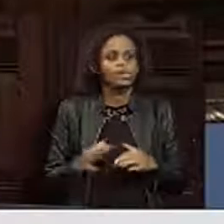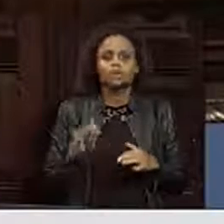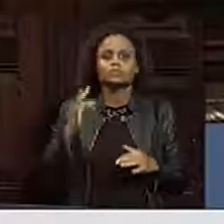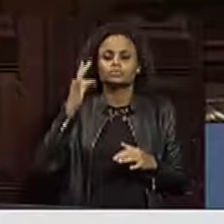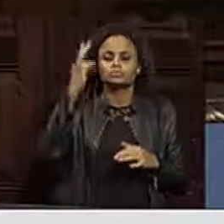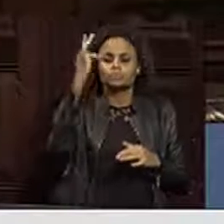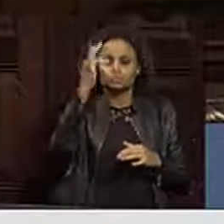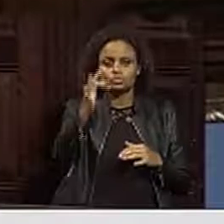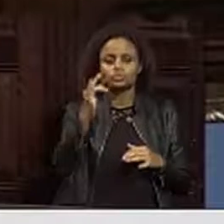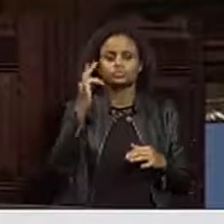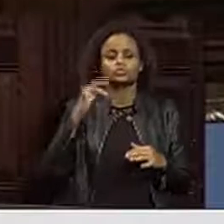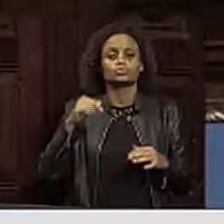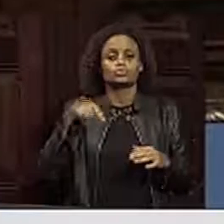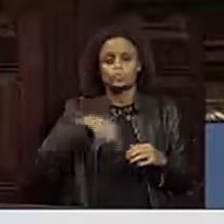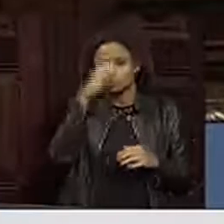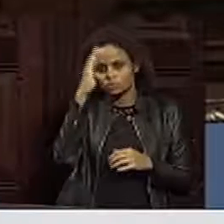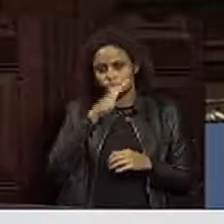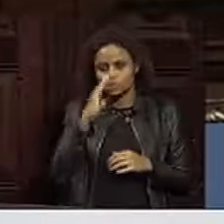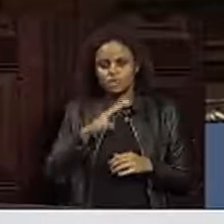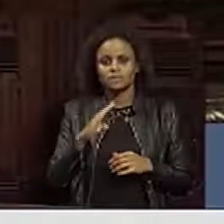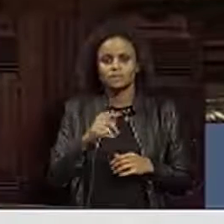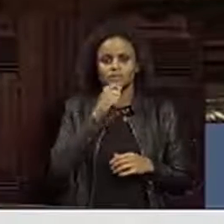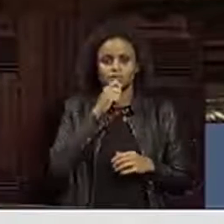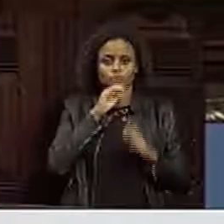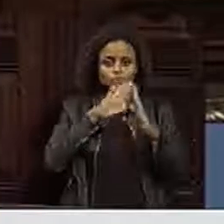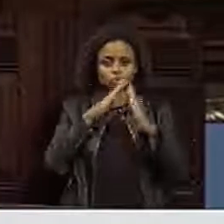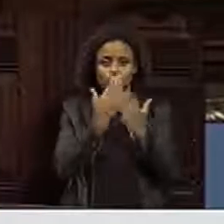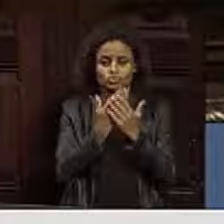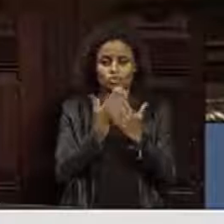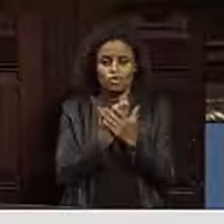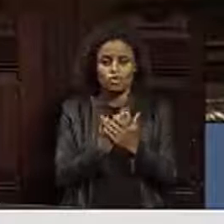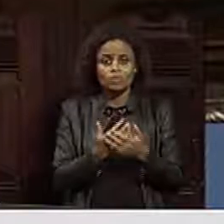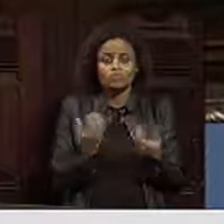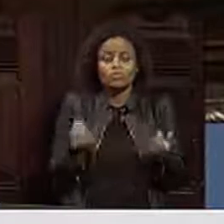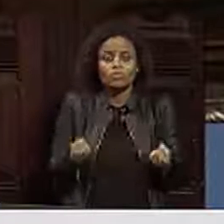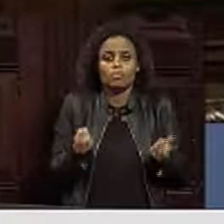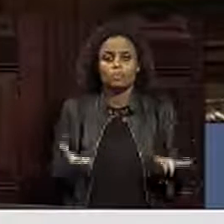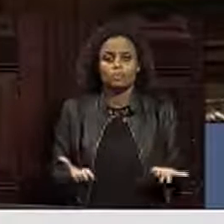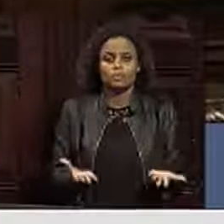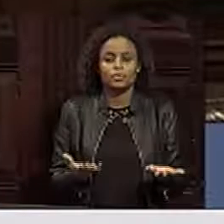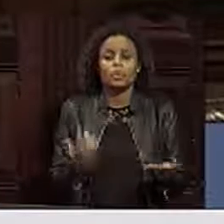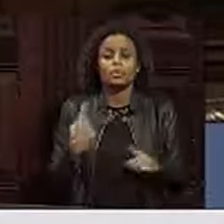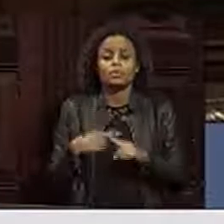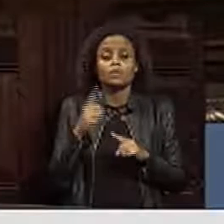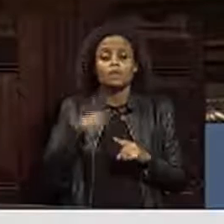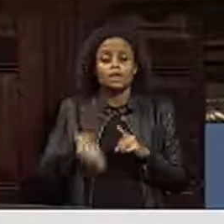pública, porque é a educação pública que garante o acesso